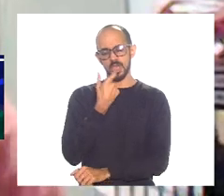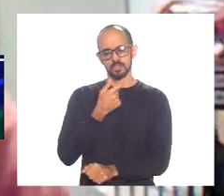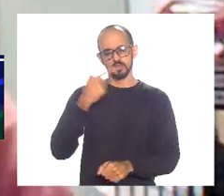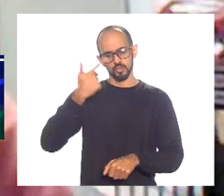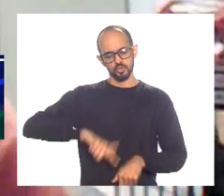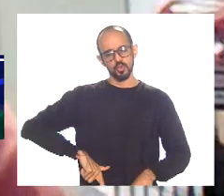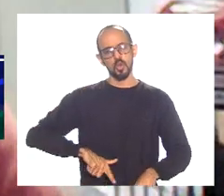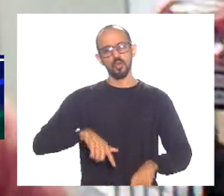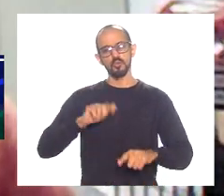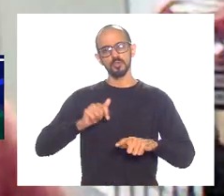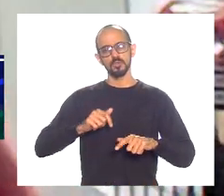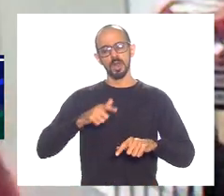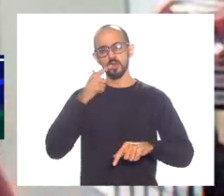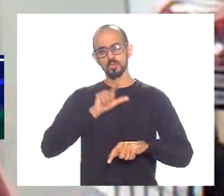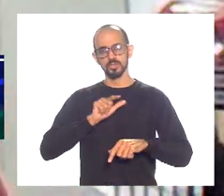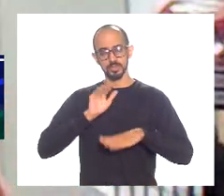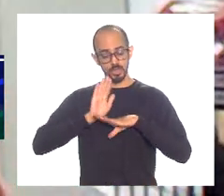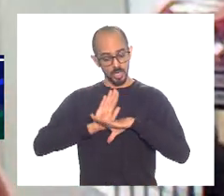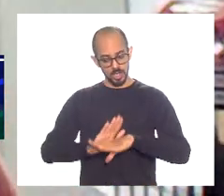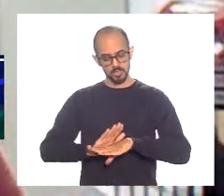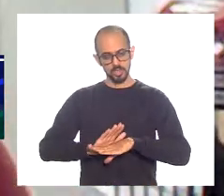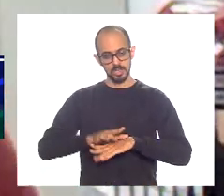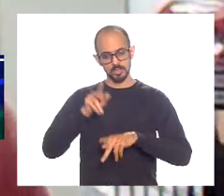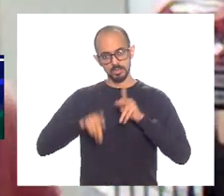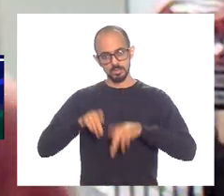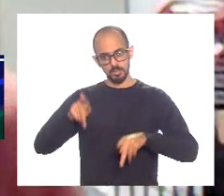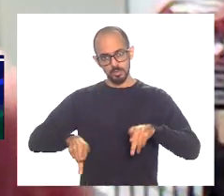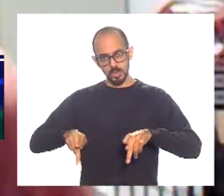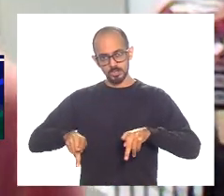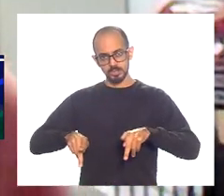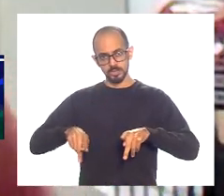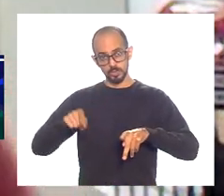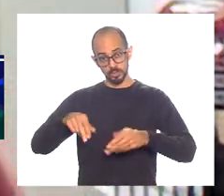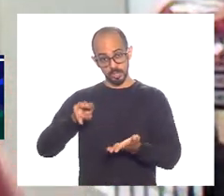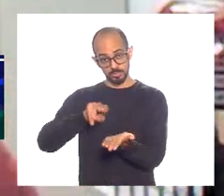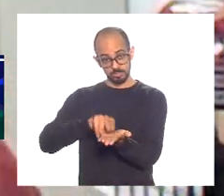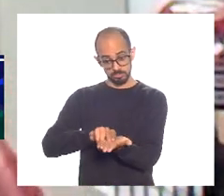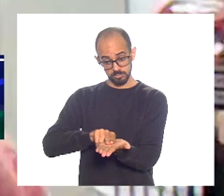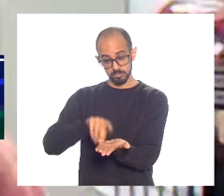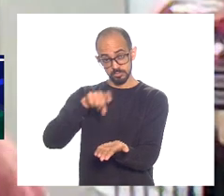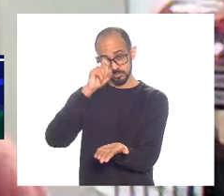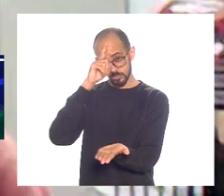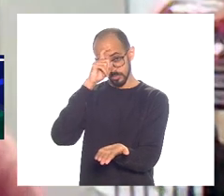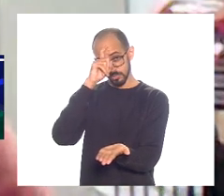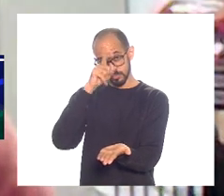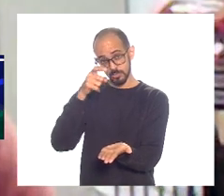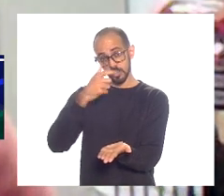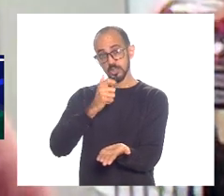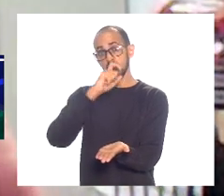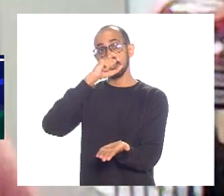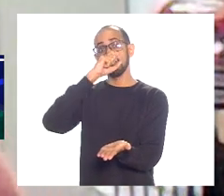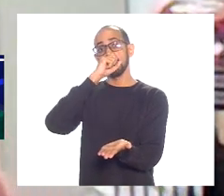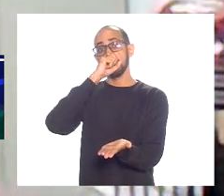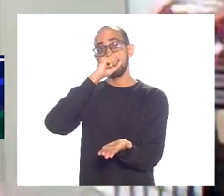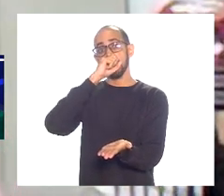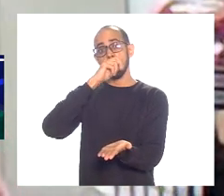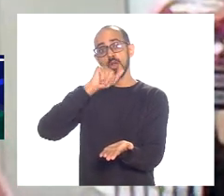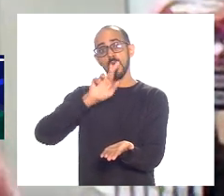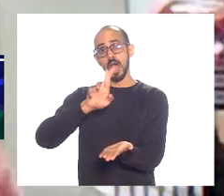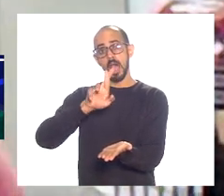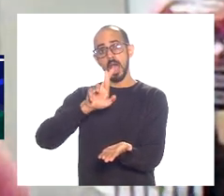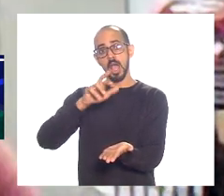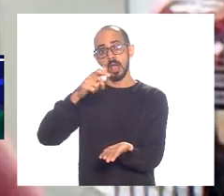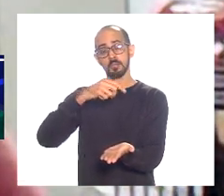poder garantir que as pessoas tenham no leito de UTI o processo de intubação com